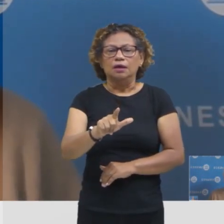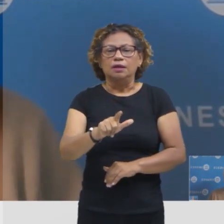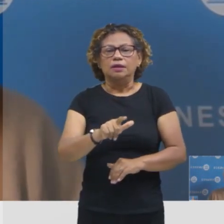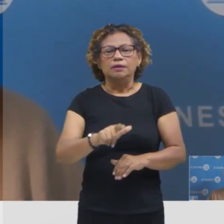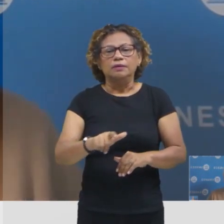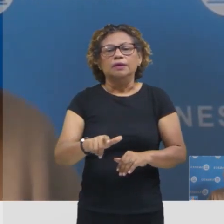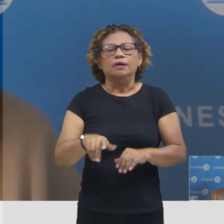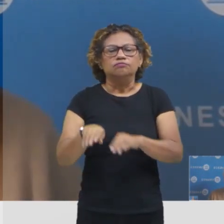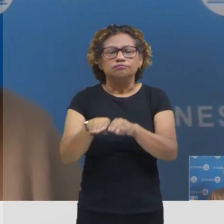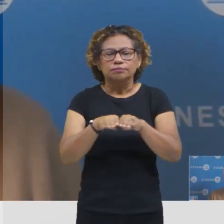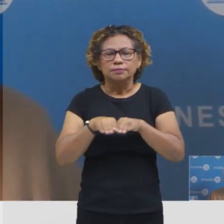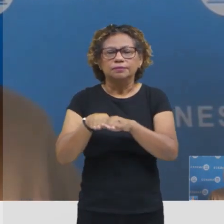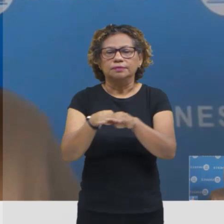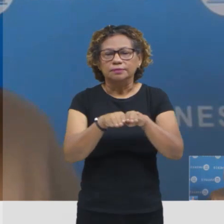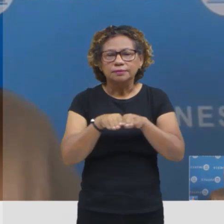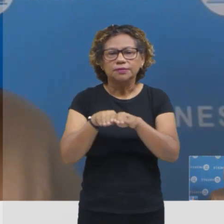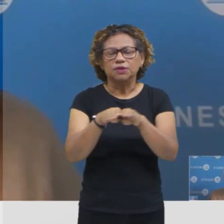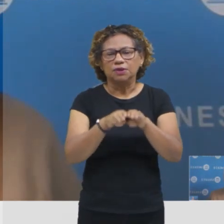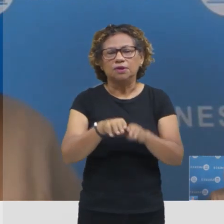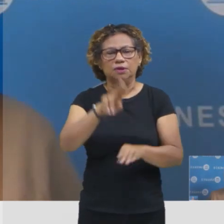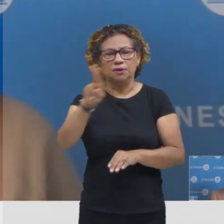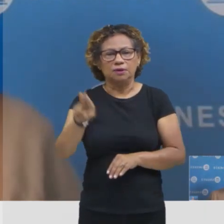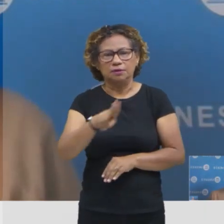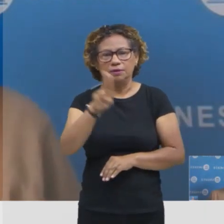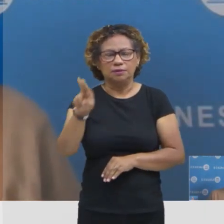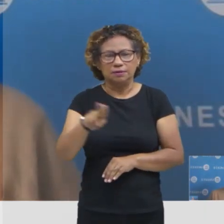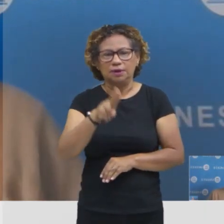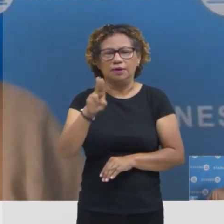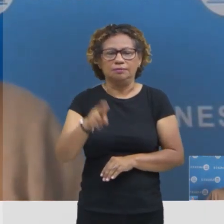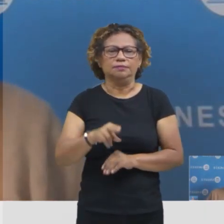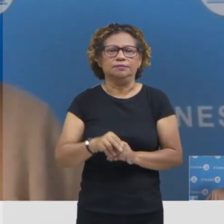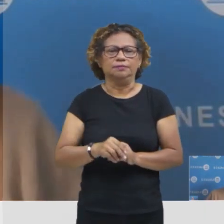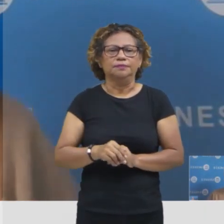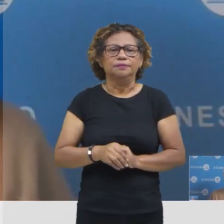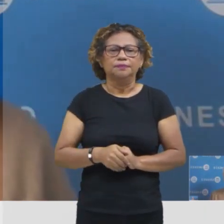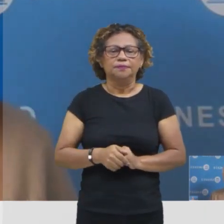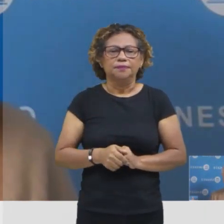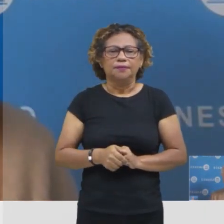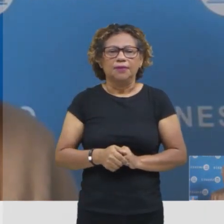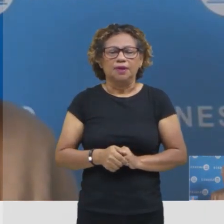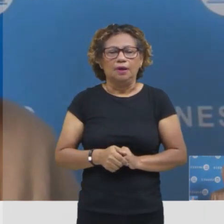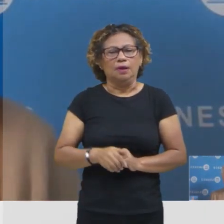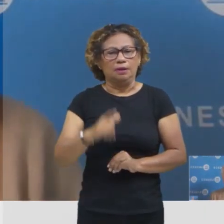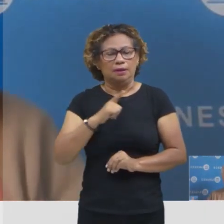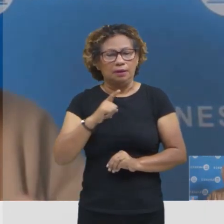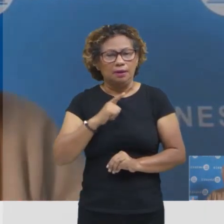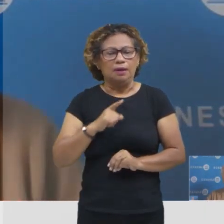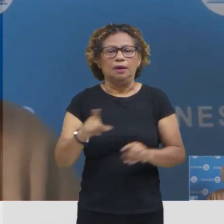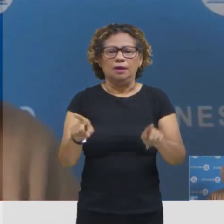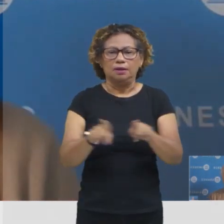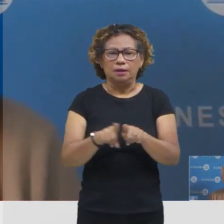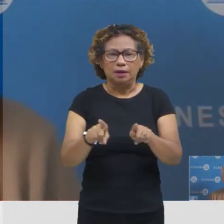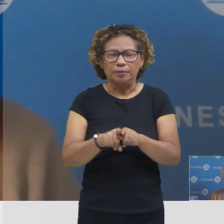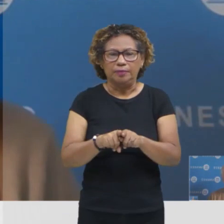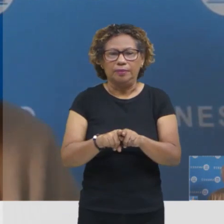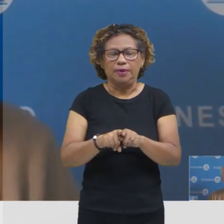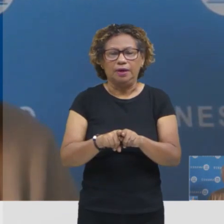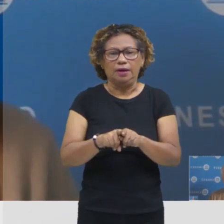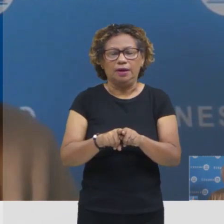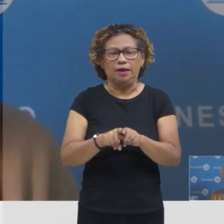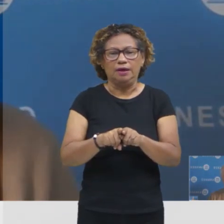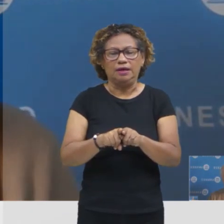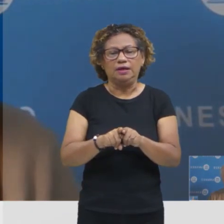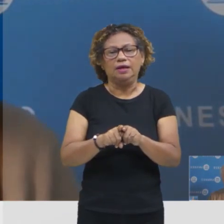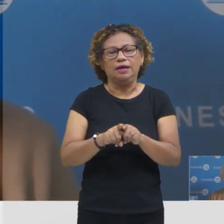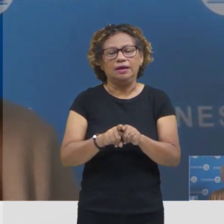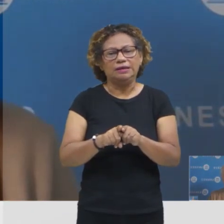na maneira de podermos utilizar este tipo de plataformas. Agora, insisto num ponto, e é curioso que os 2